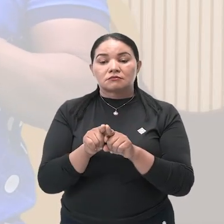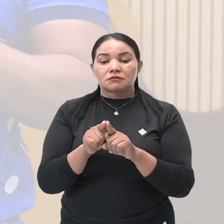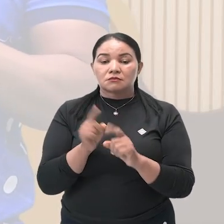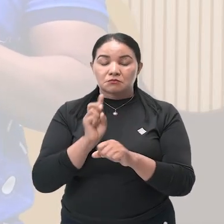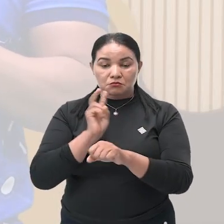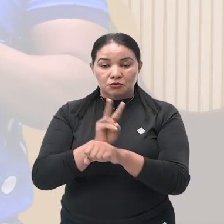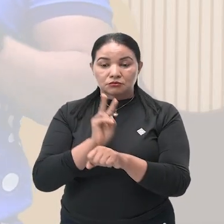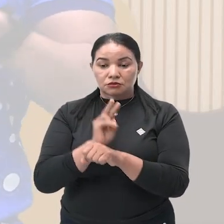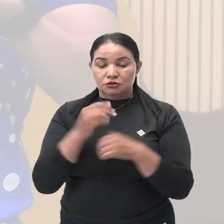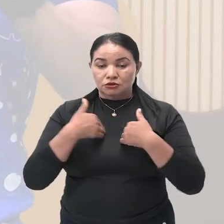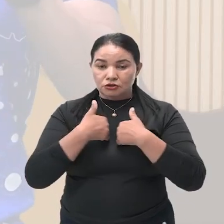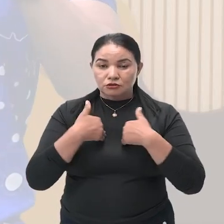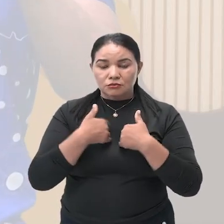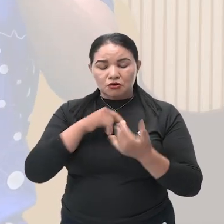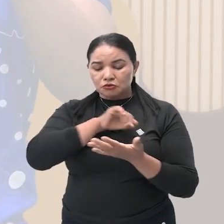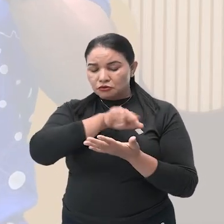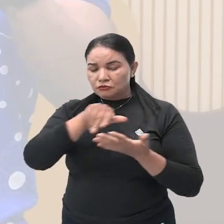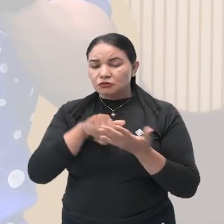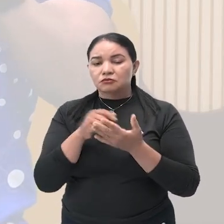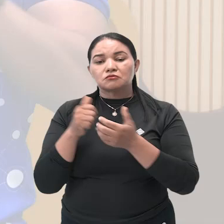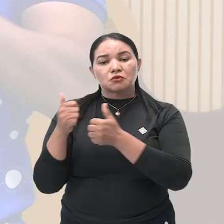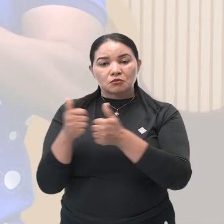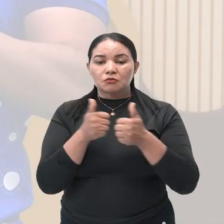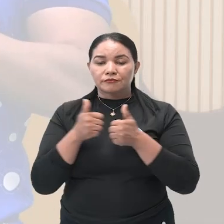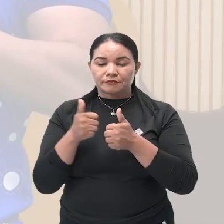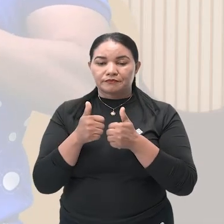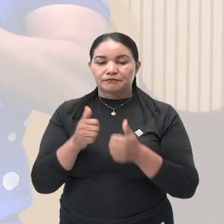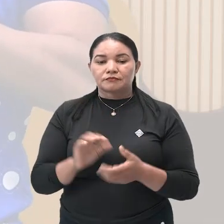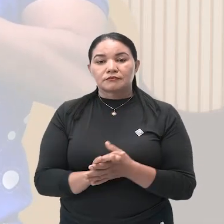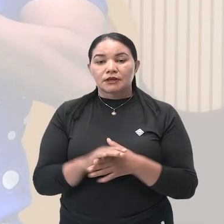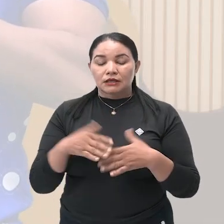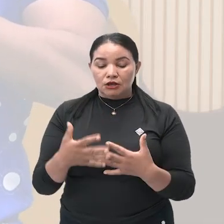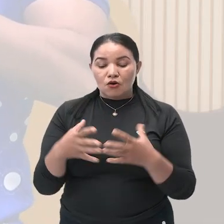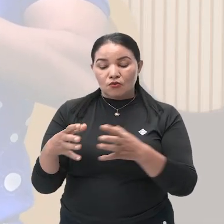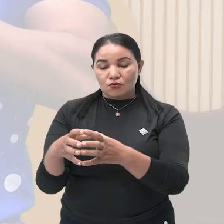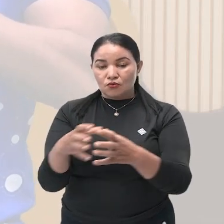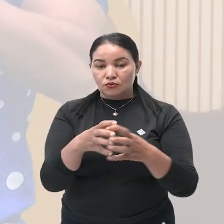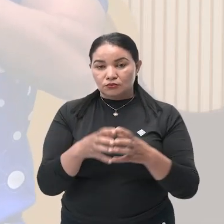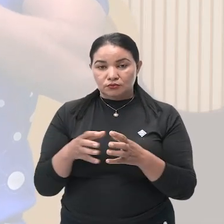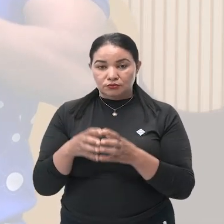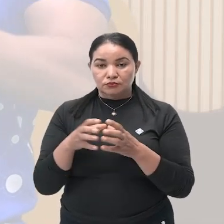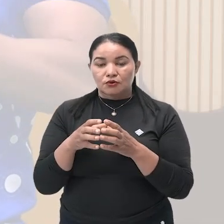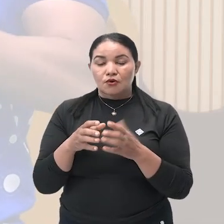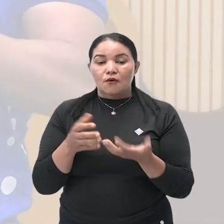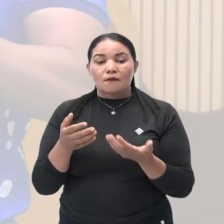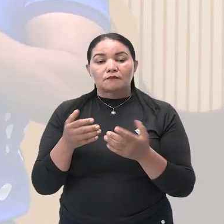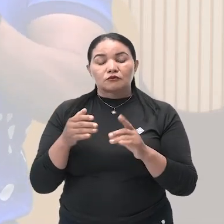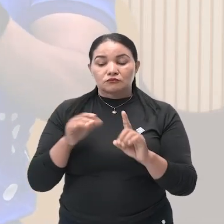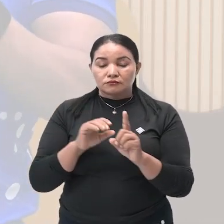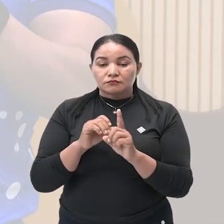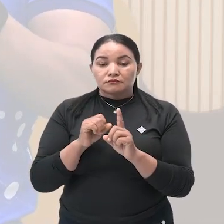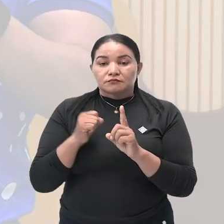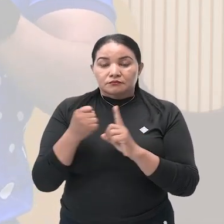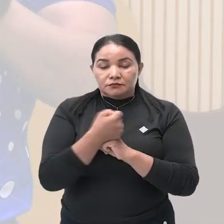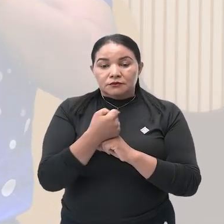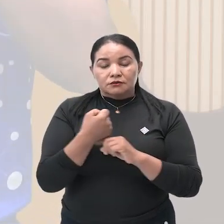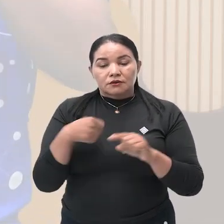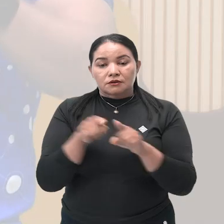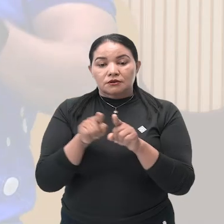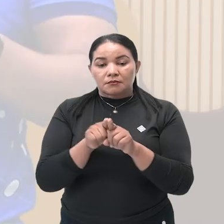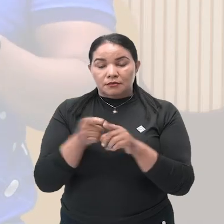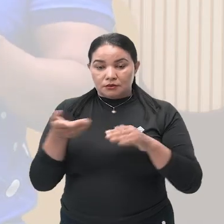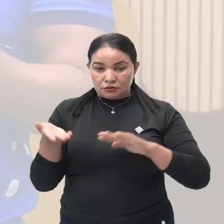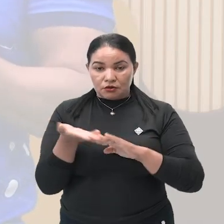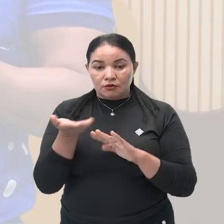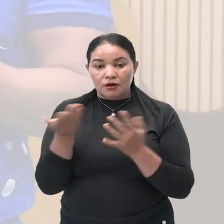bacana. Tudo bem? Então, são esses aqui os movimentos sociais contemporâneos que a gente fala, ou movimentos sociais assim,